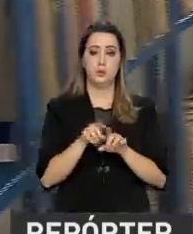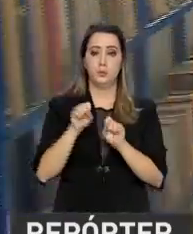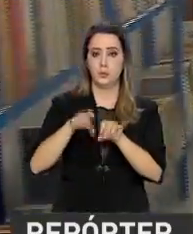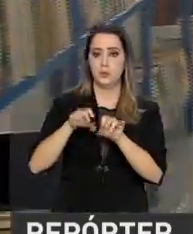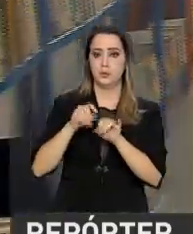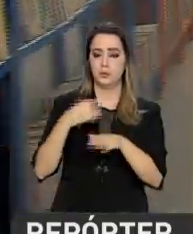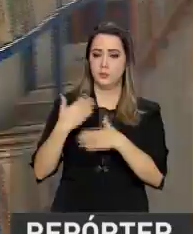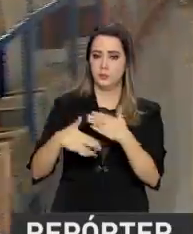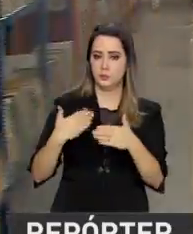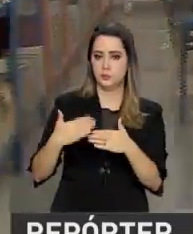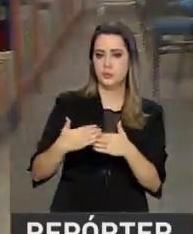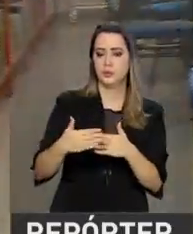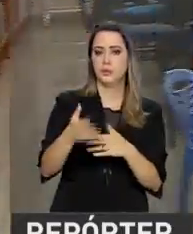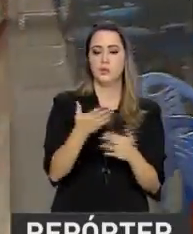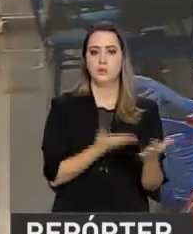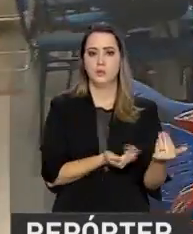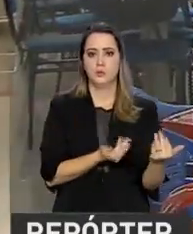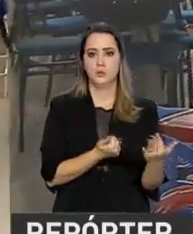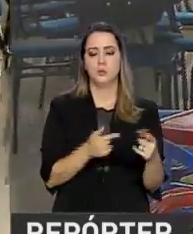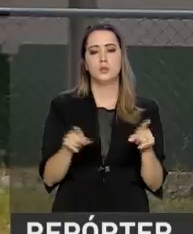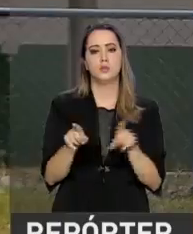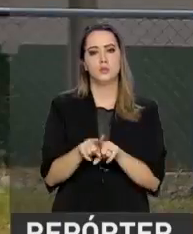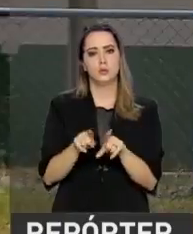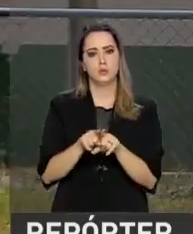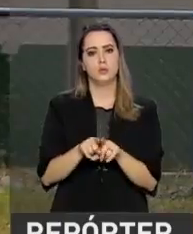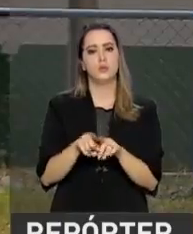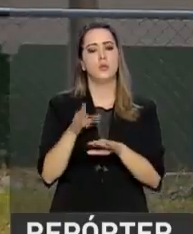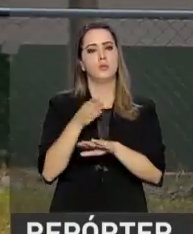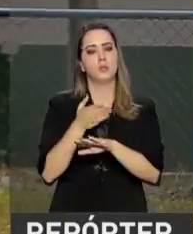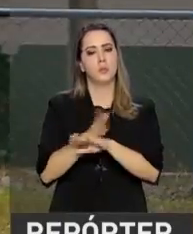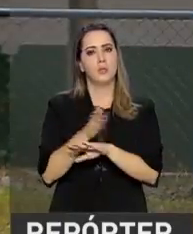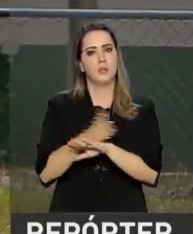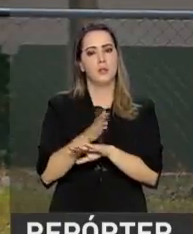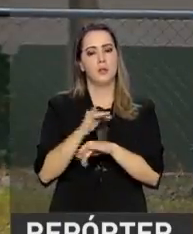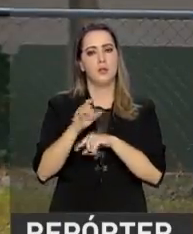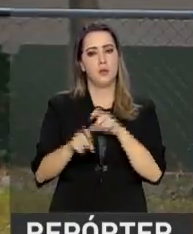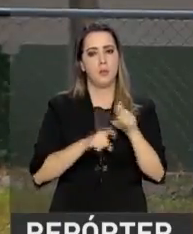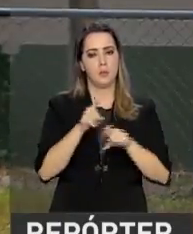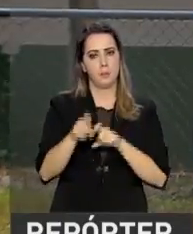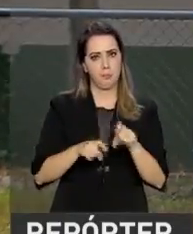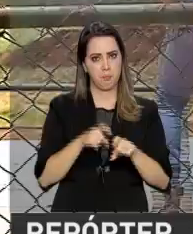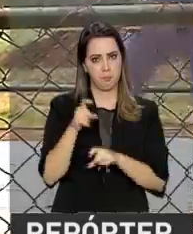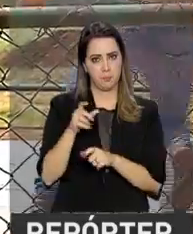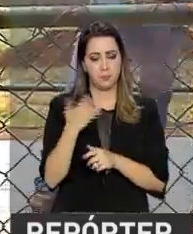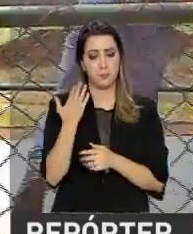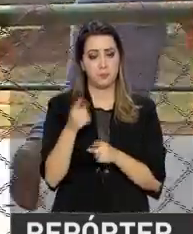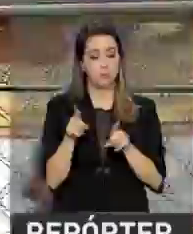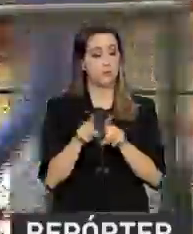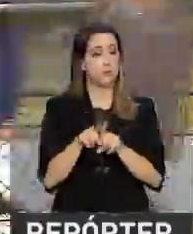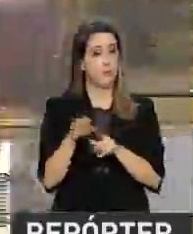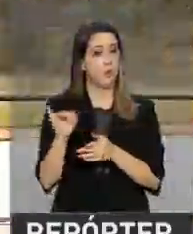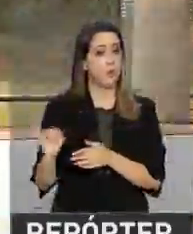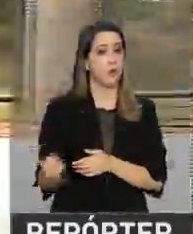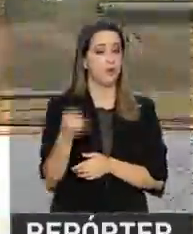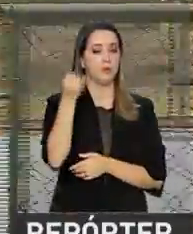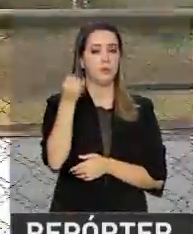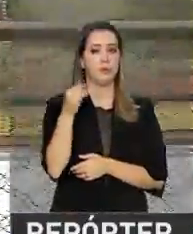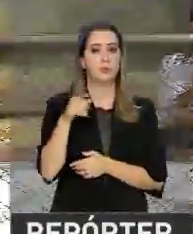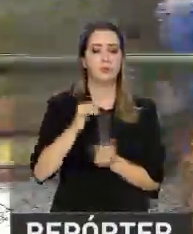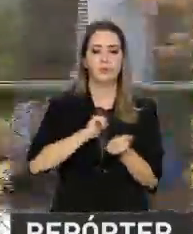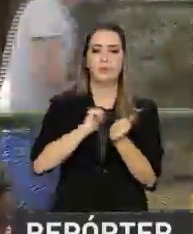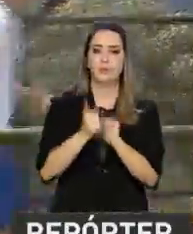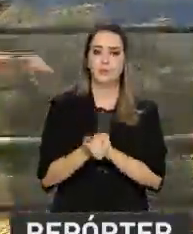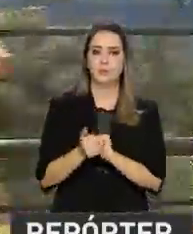aulas regulares, para os jovens vão ser realizadas oficinas de informática e robótica, por exemplo, além de oportunidades para a